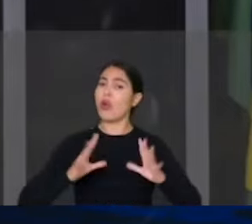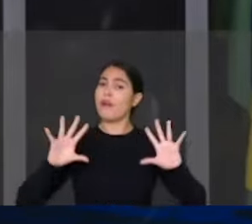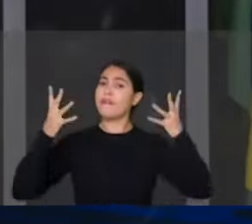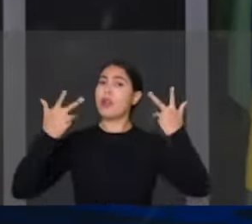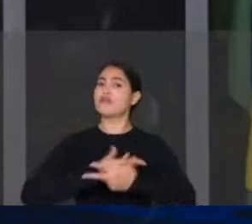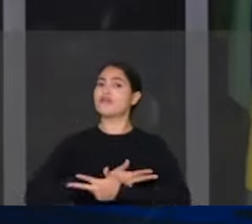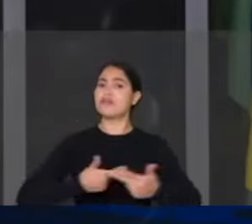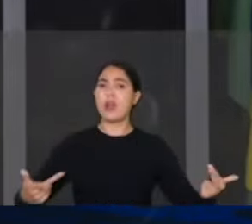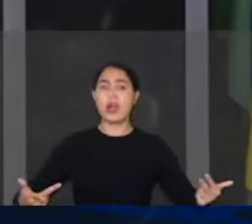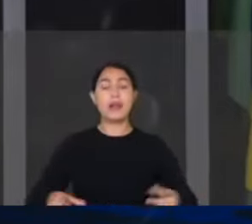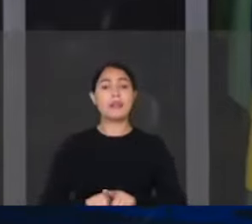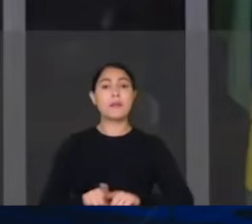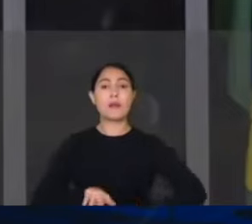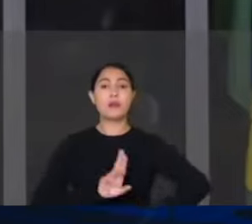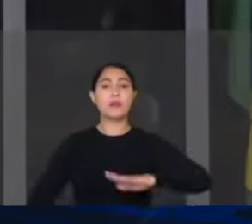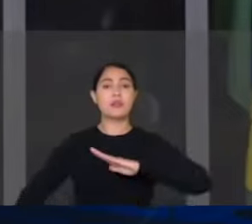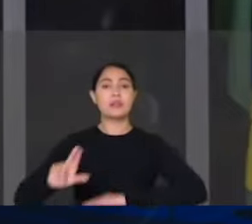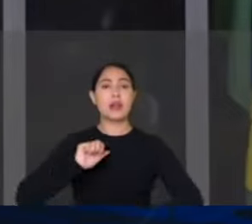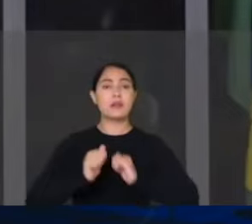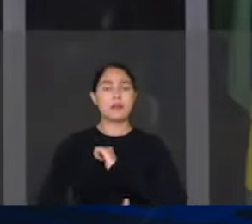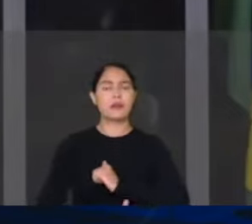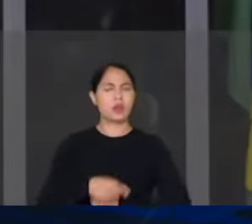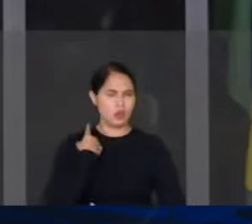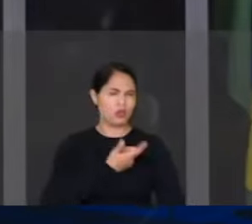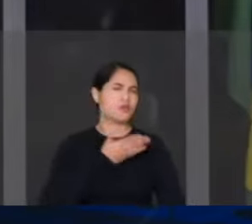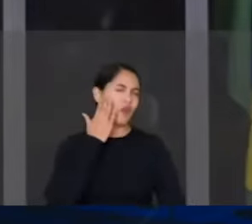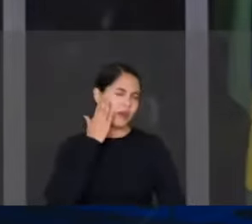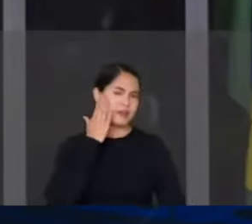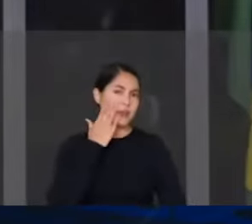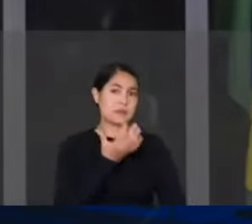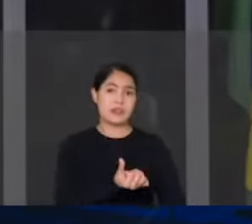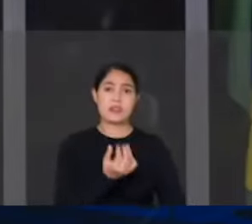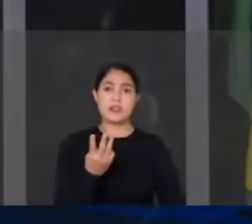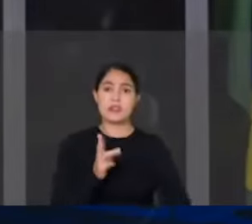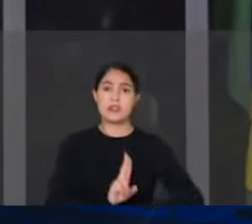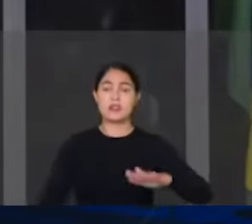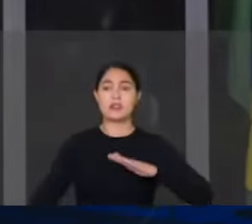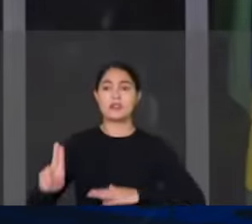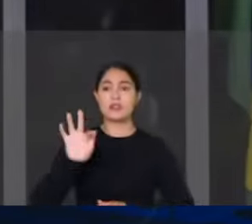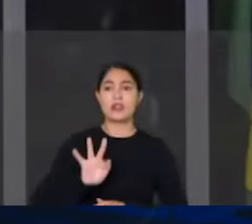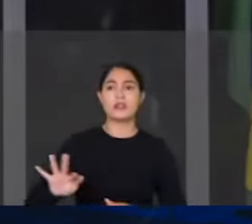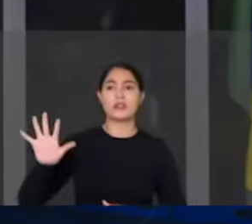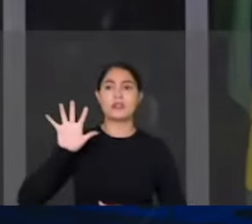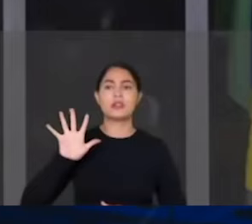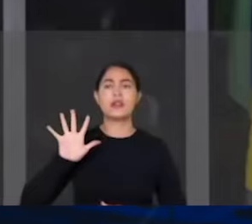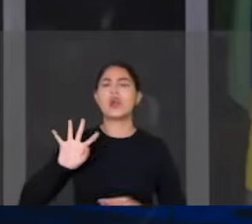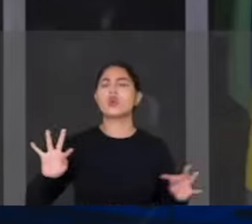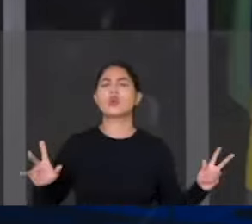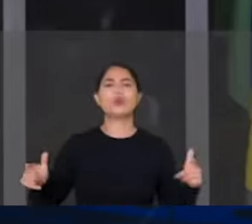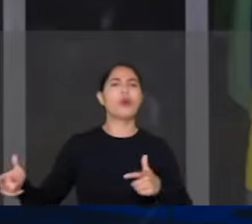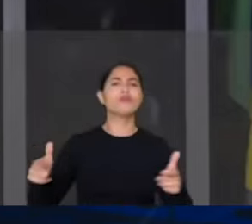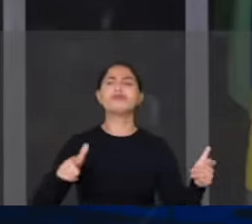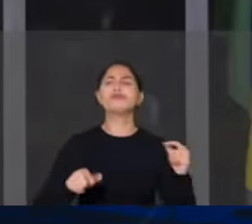todos nós sabemos que as 63 universidades federais no país são, na verdade, centros de treinamento